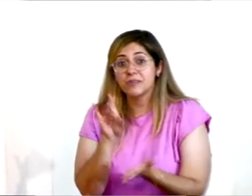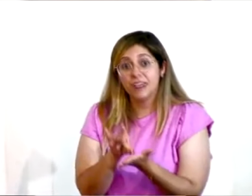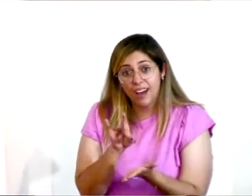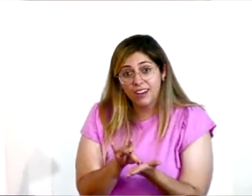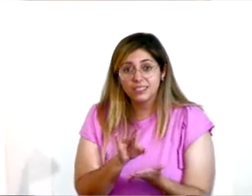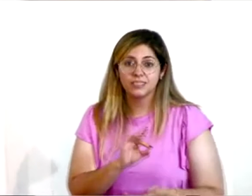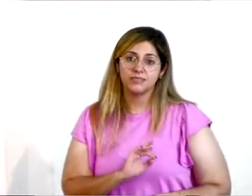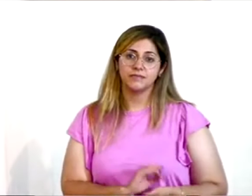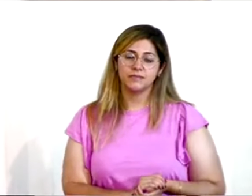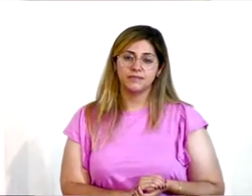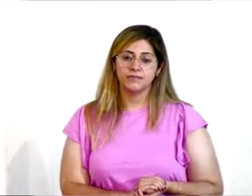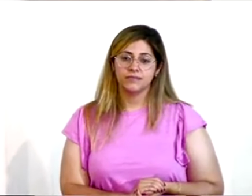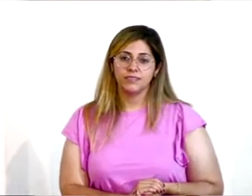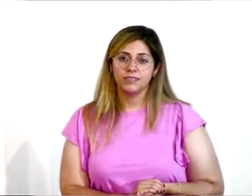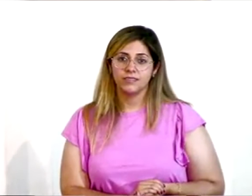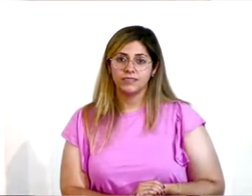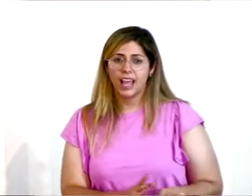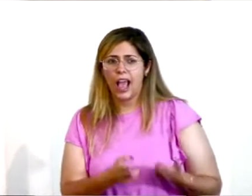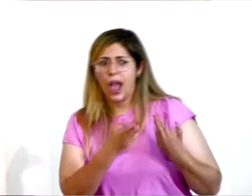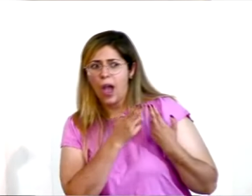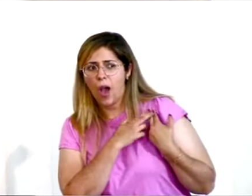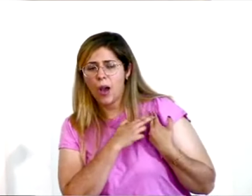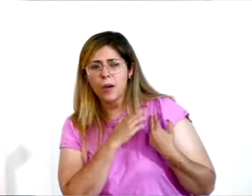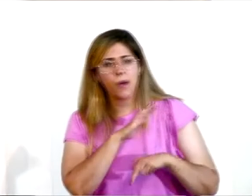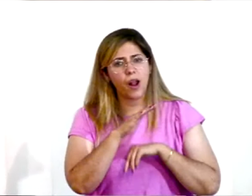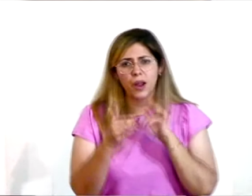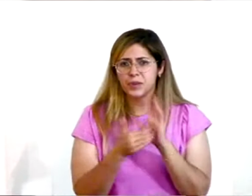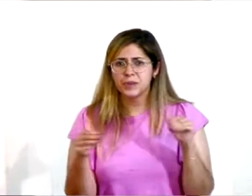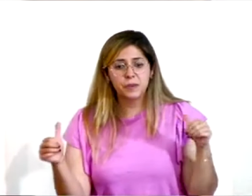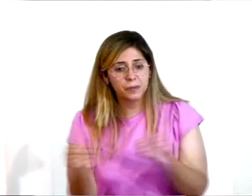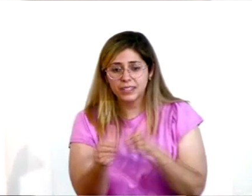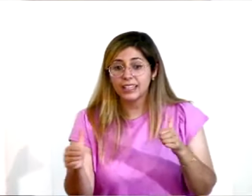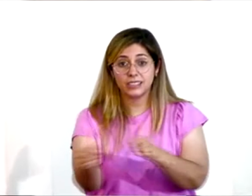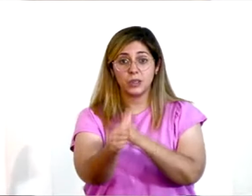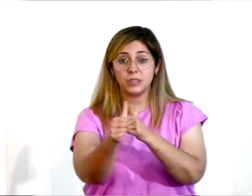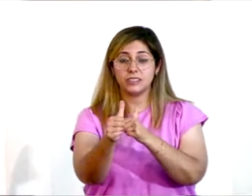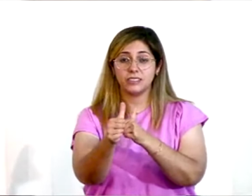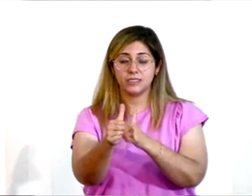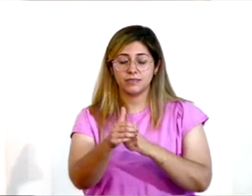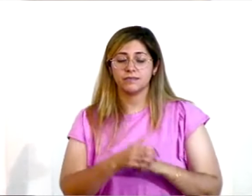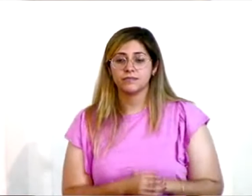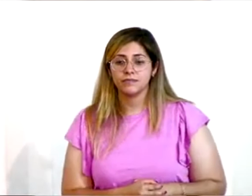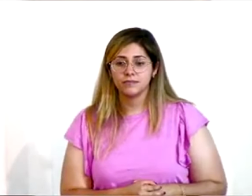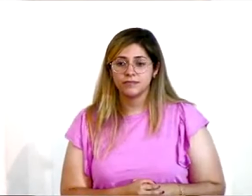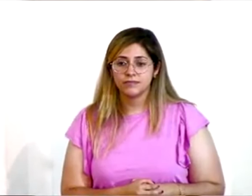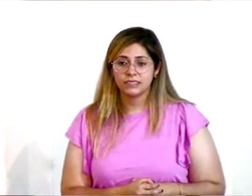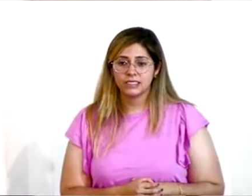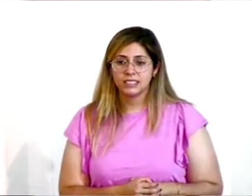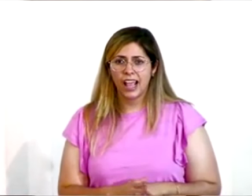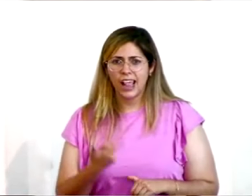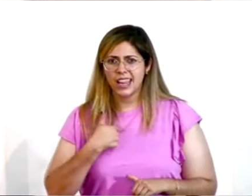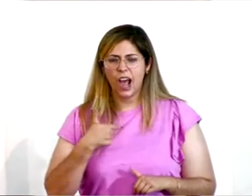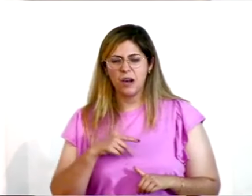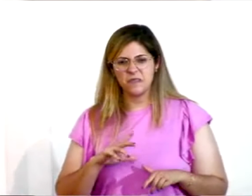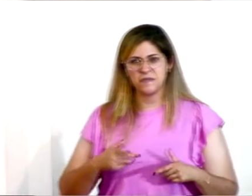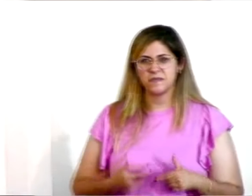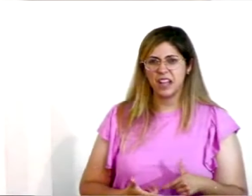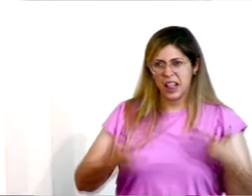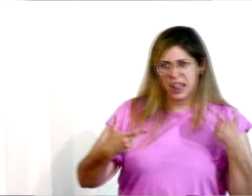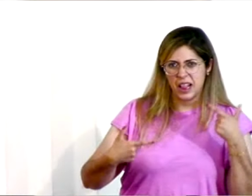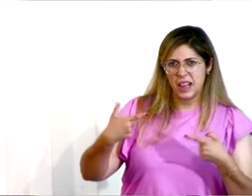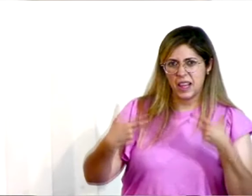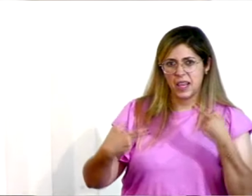verdade, suporta com aflição as perseguições, não reage como o mundo reage,